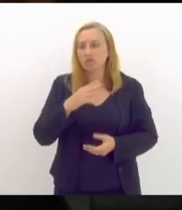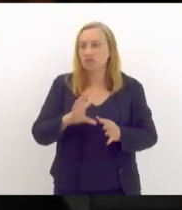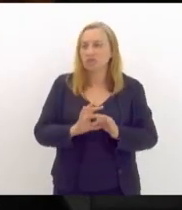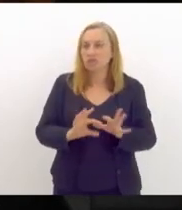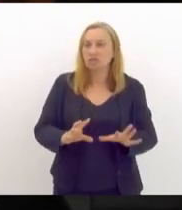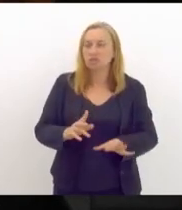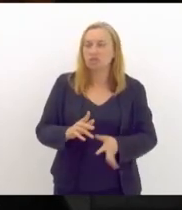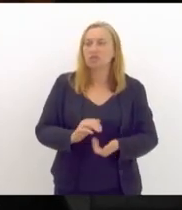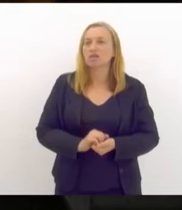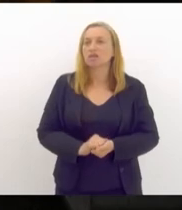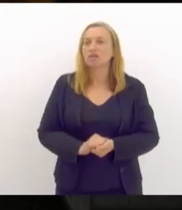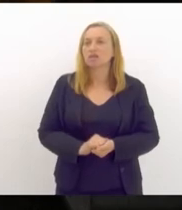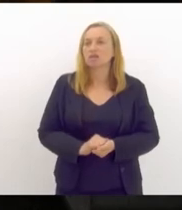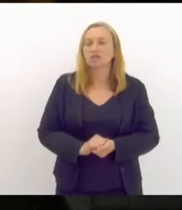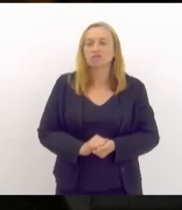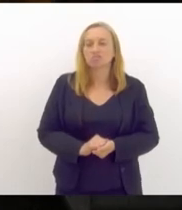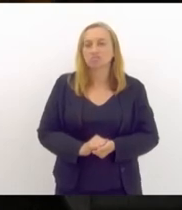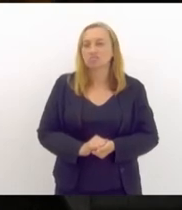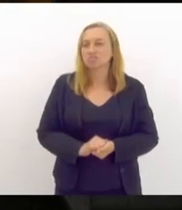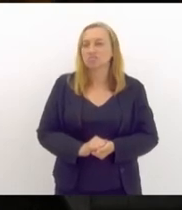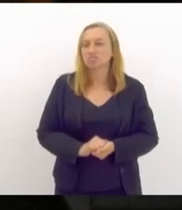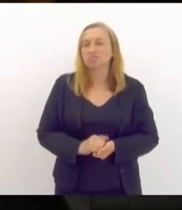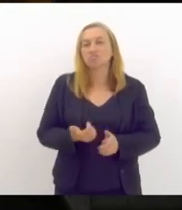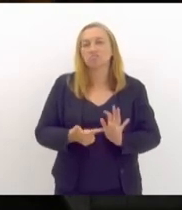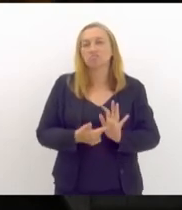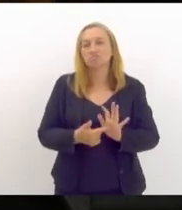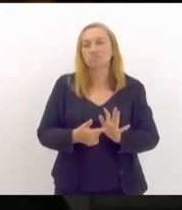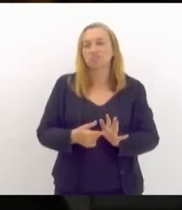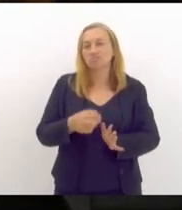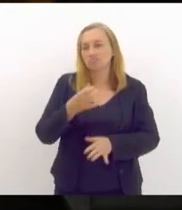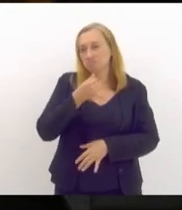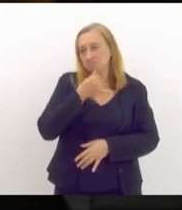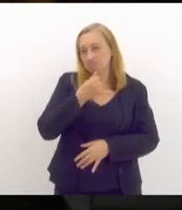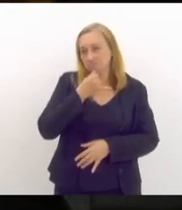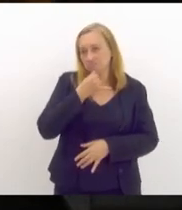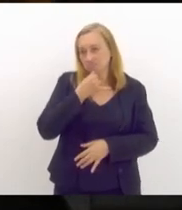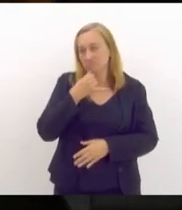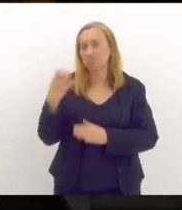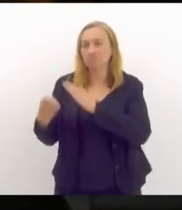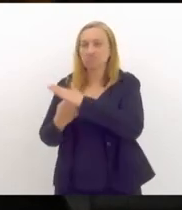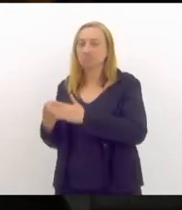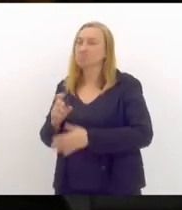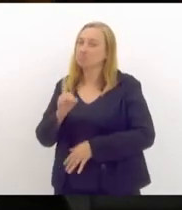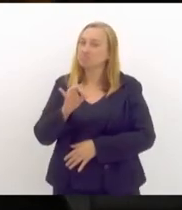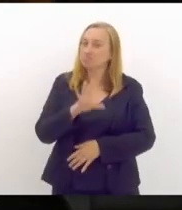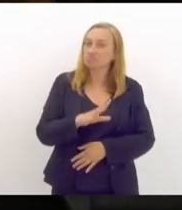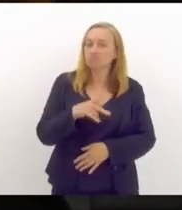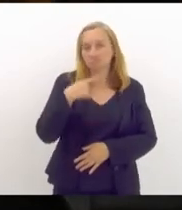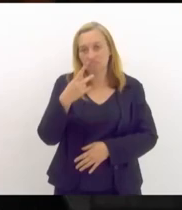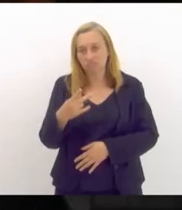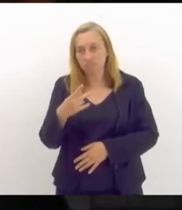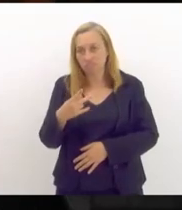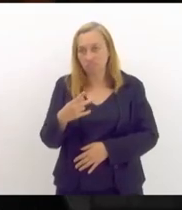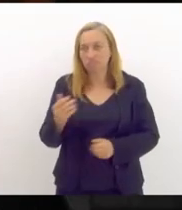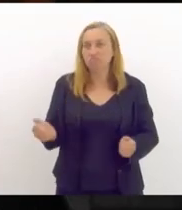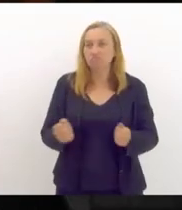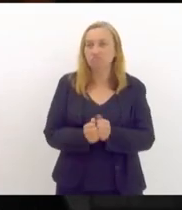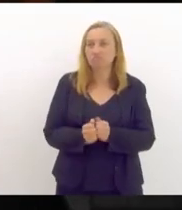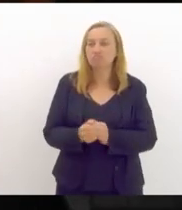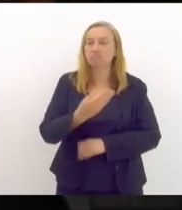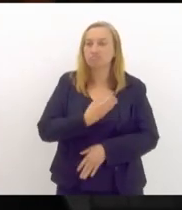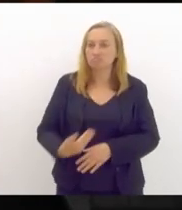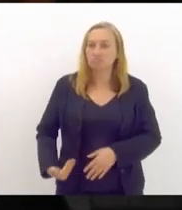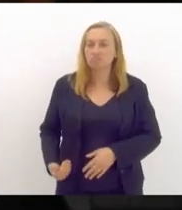aqui te mostrar a minha revolta com a concessionária mas não só isso dizer que junto com o governador